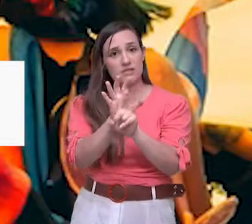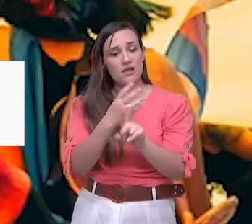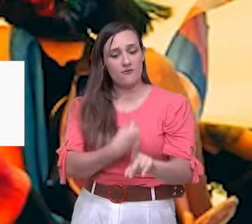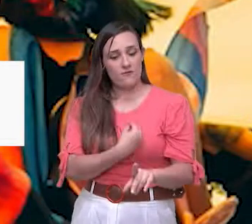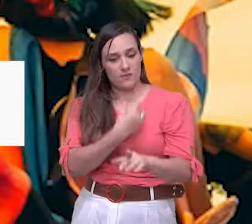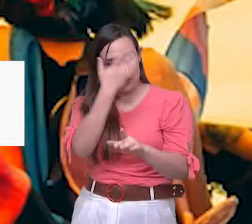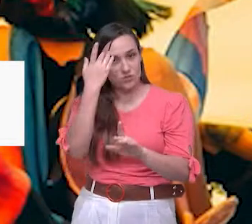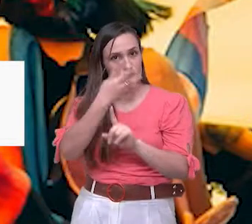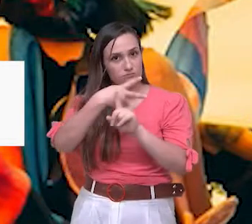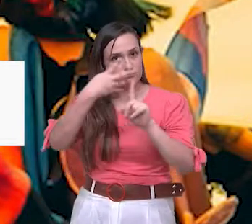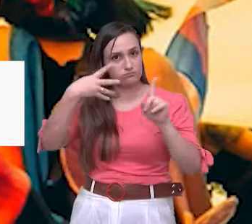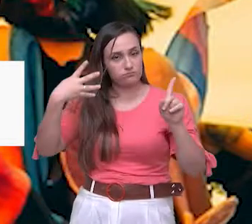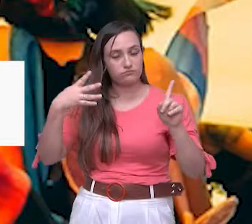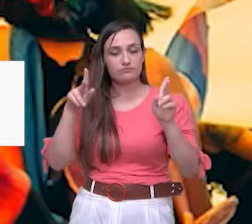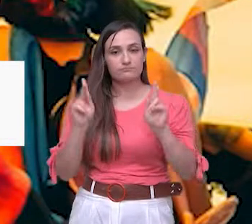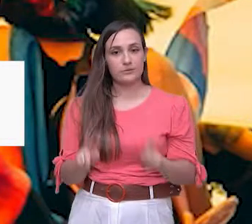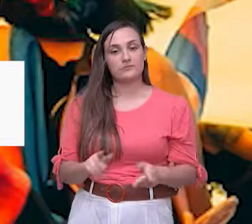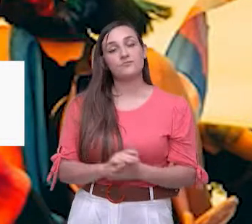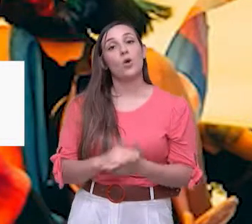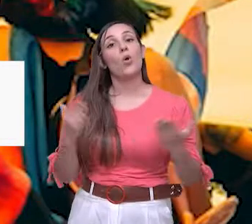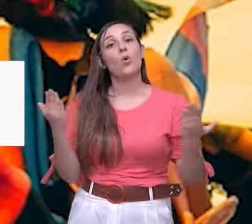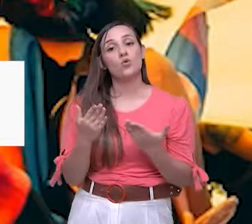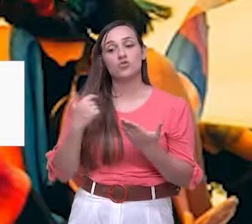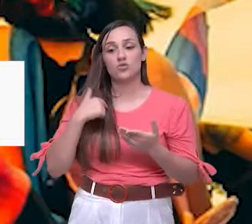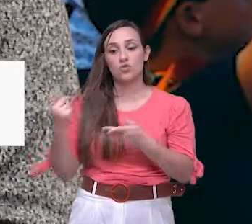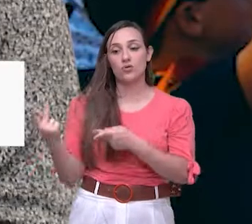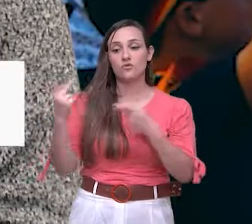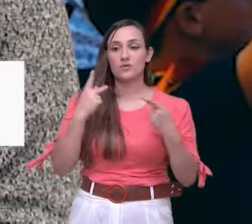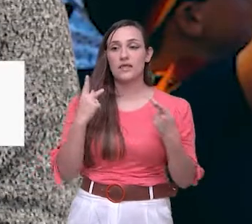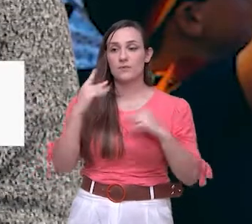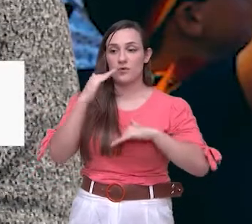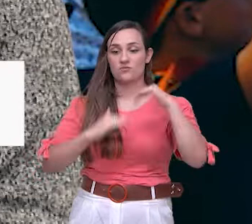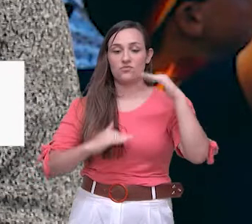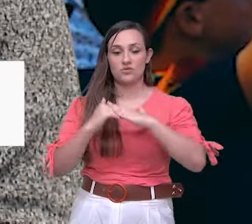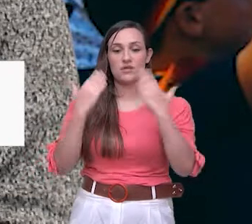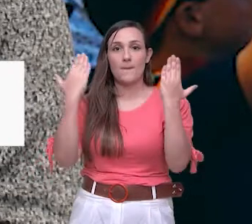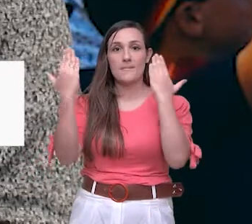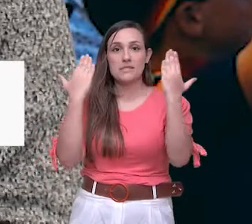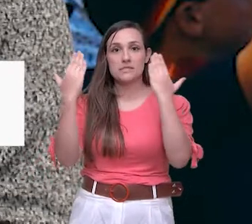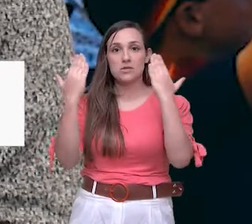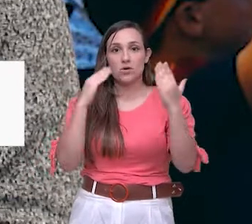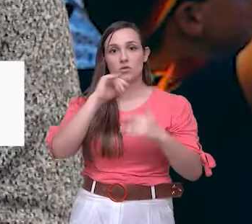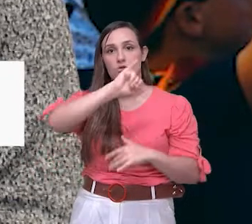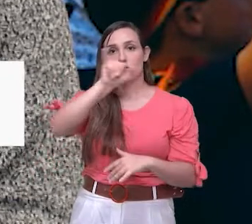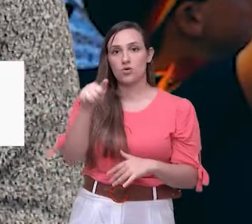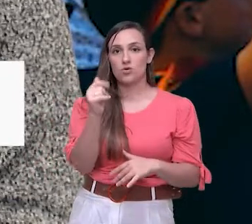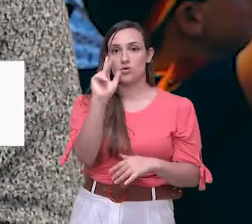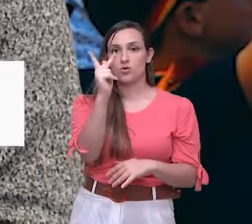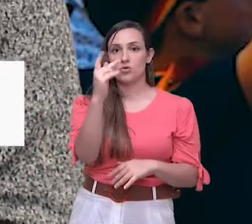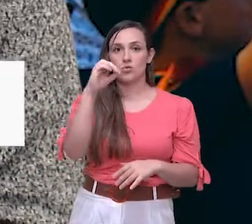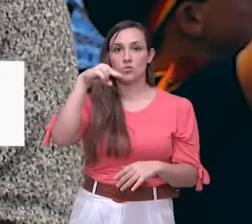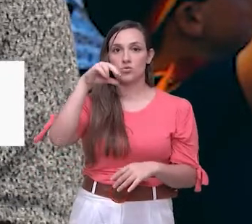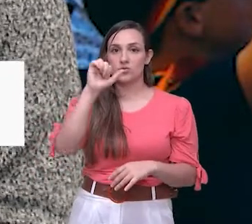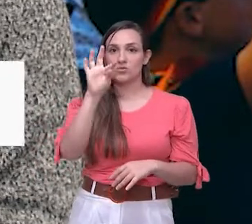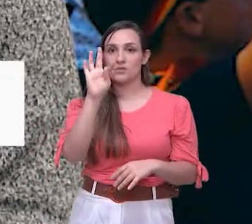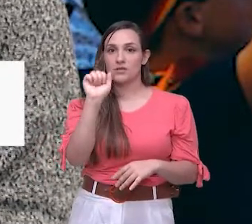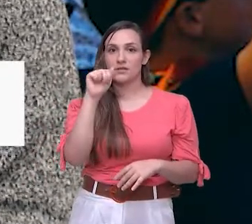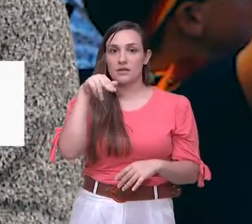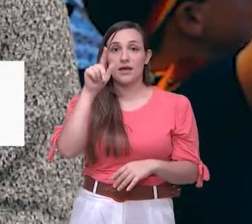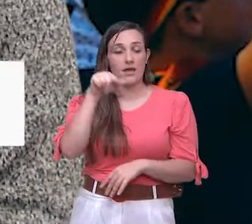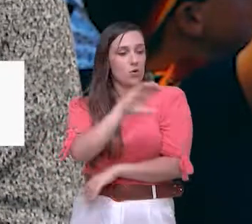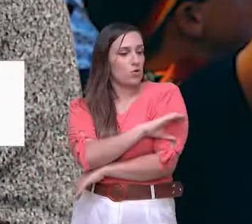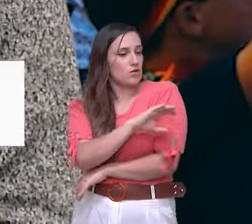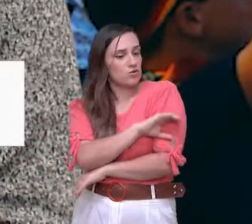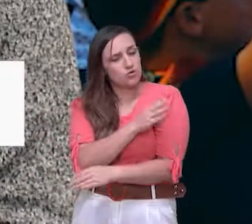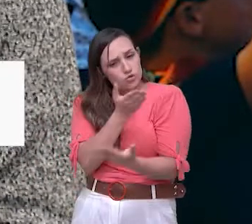mais sul-mato-grossense e o nosso convidado desta edição é o psicólogo Jonathan Espíndola que é coordenador do núcleo